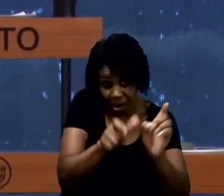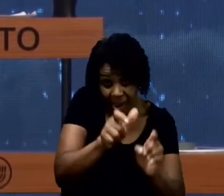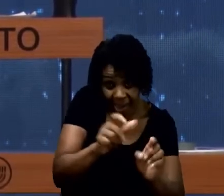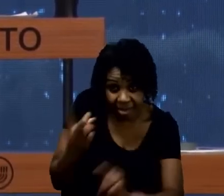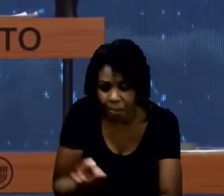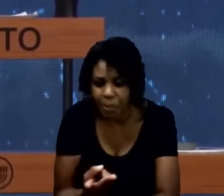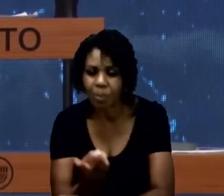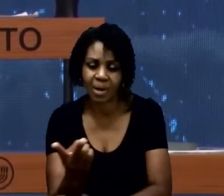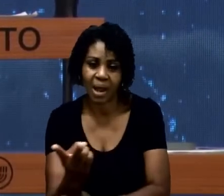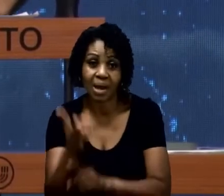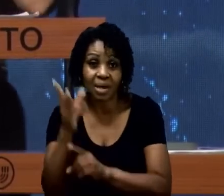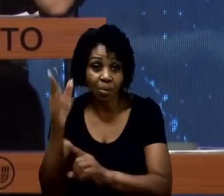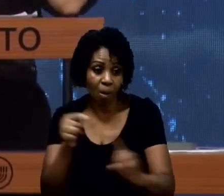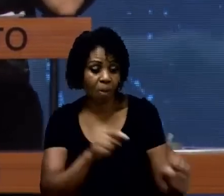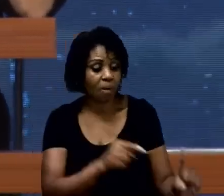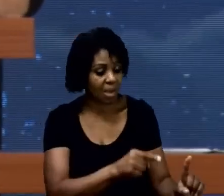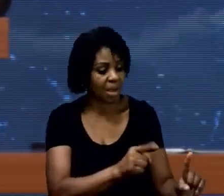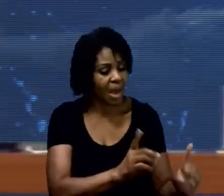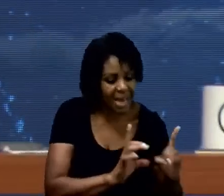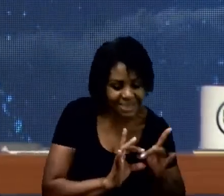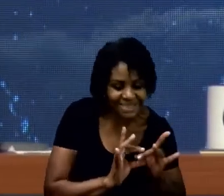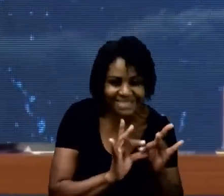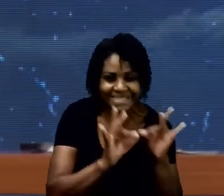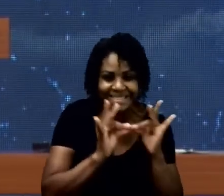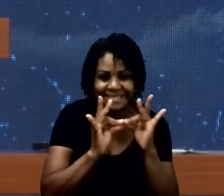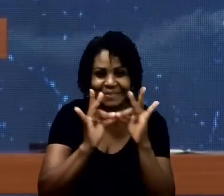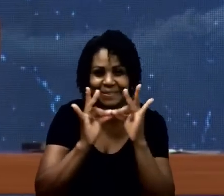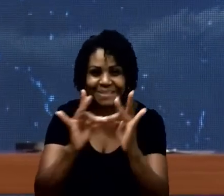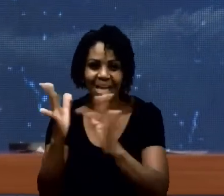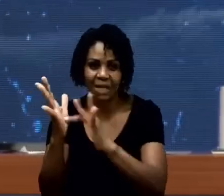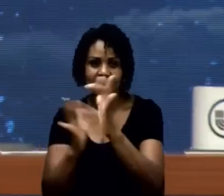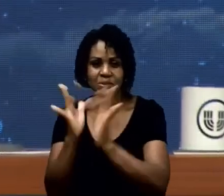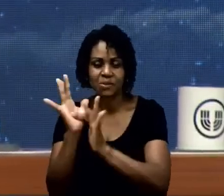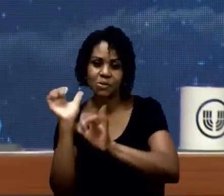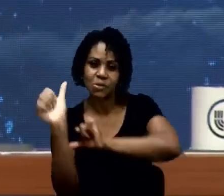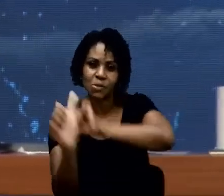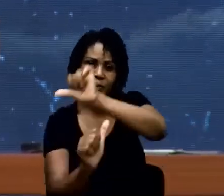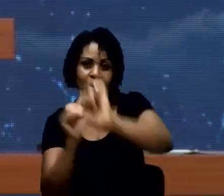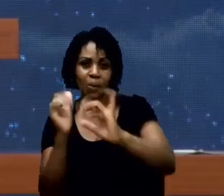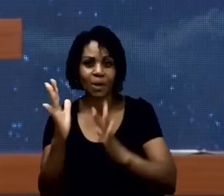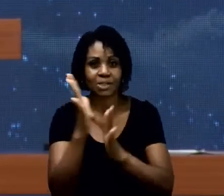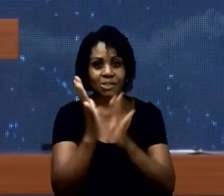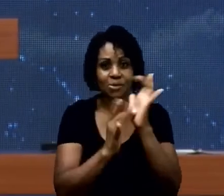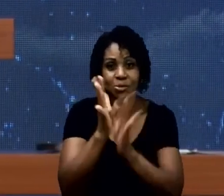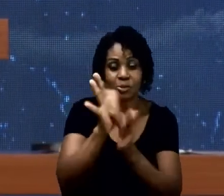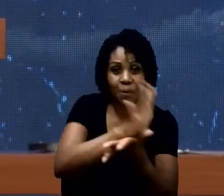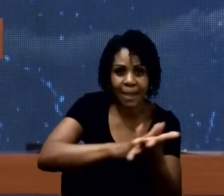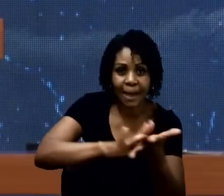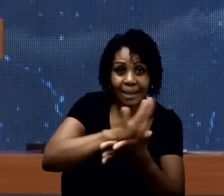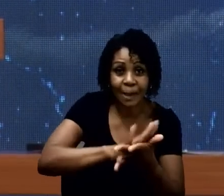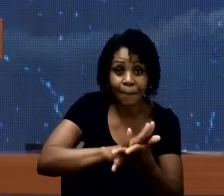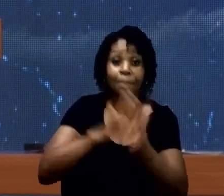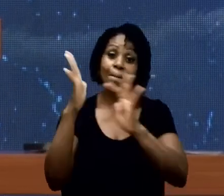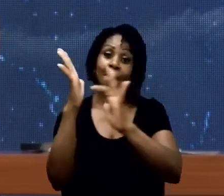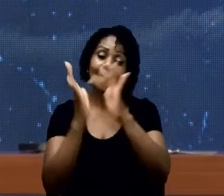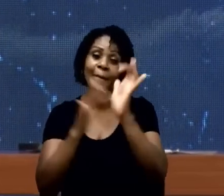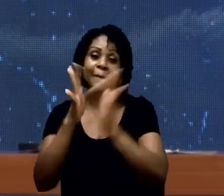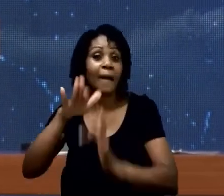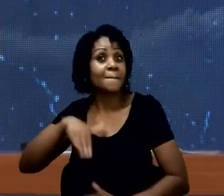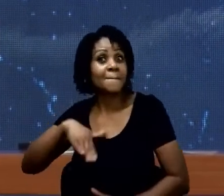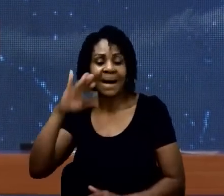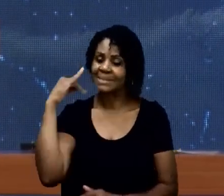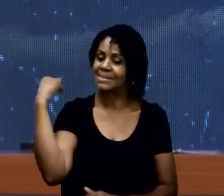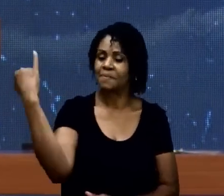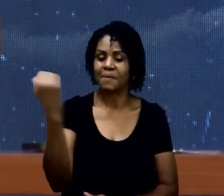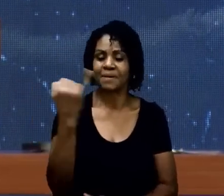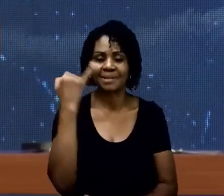Porque como o gadareno. Você está grudado com Jesus. Você não trocou Jesus por nada. Jesus vale mais um dia